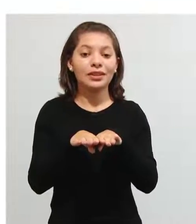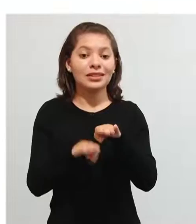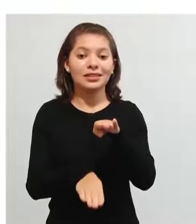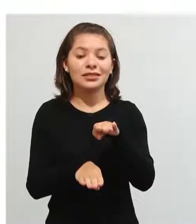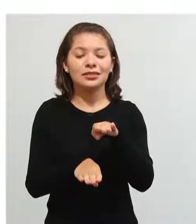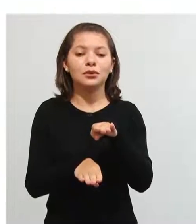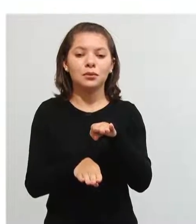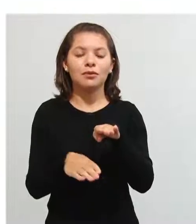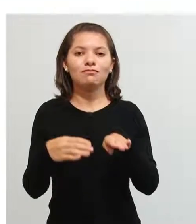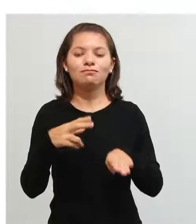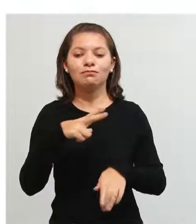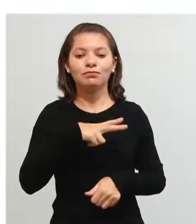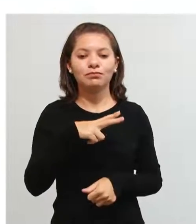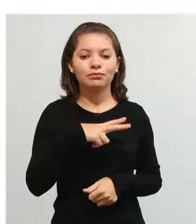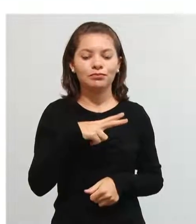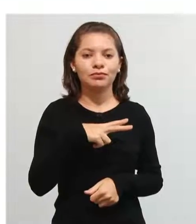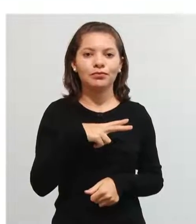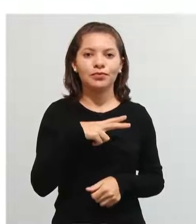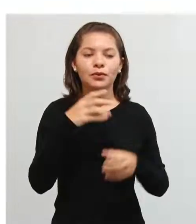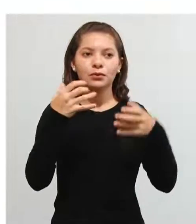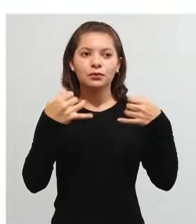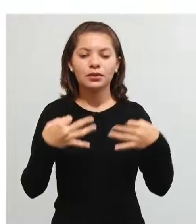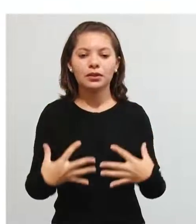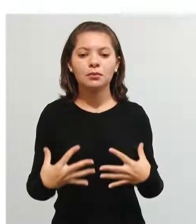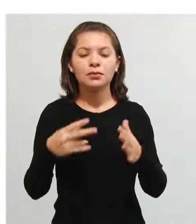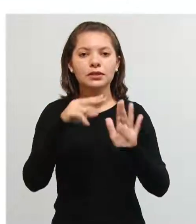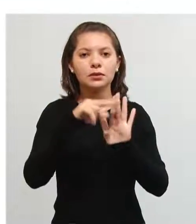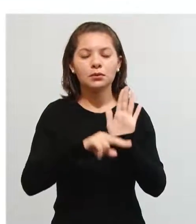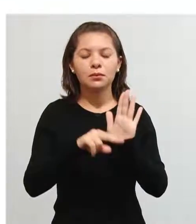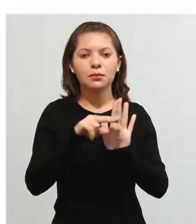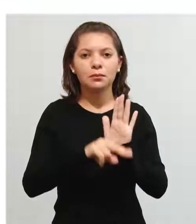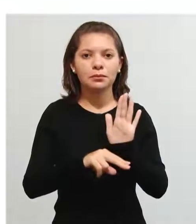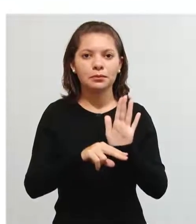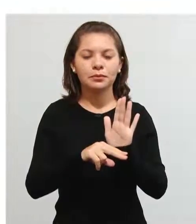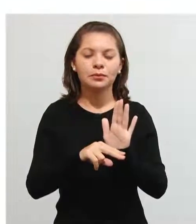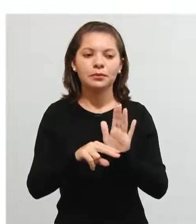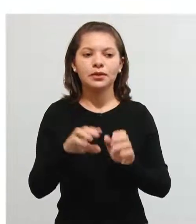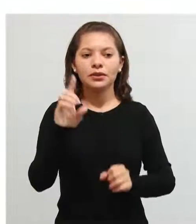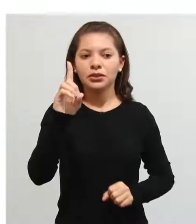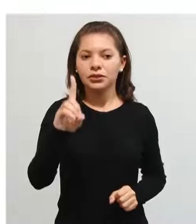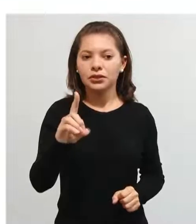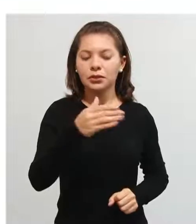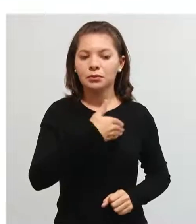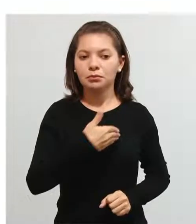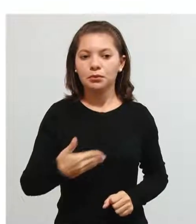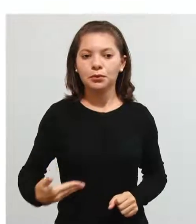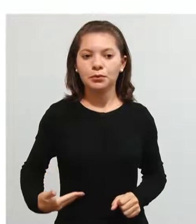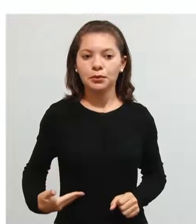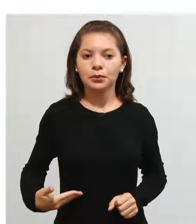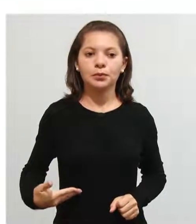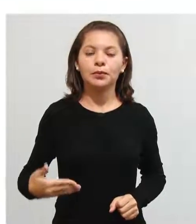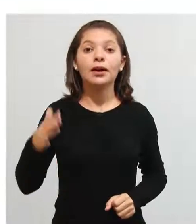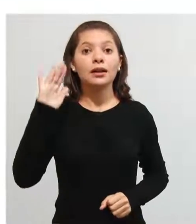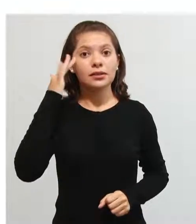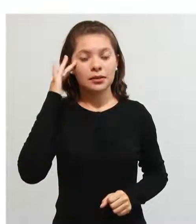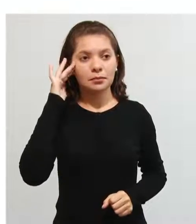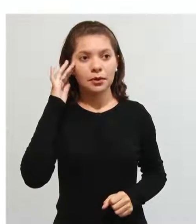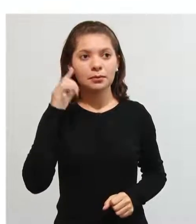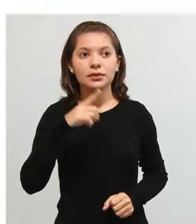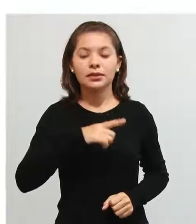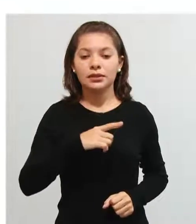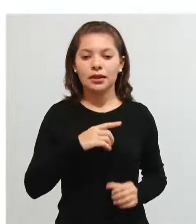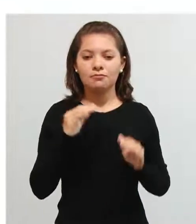com o particular. Quando falamos em normas de direito público, nós sabemos que existe